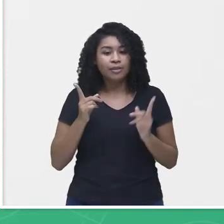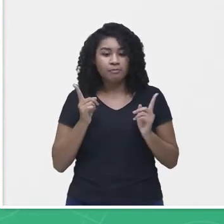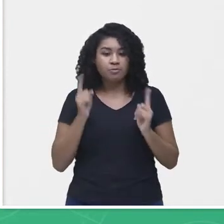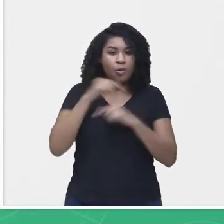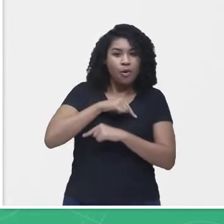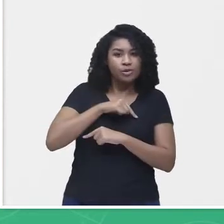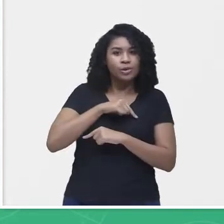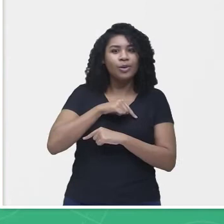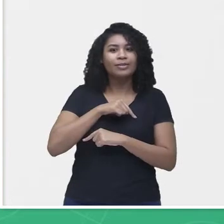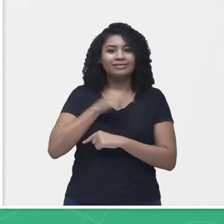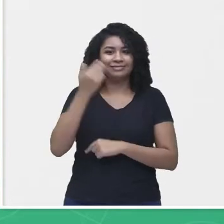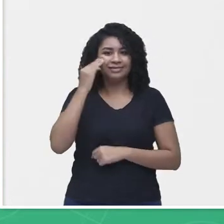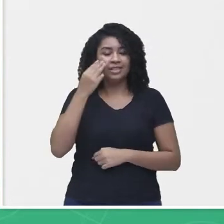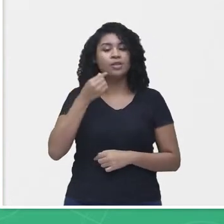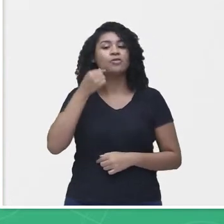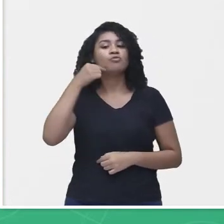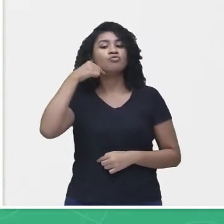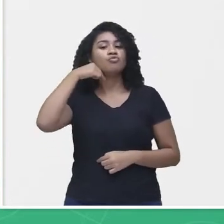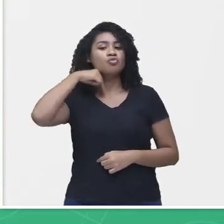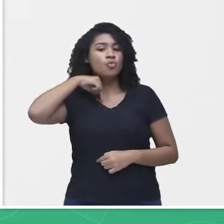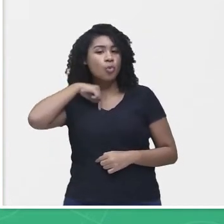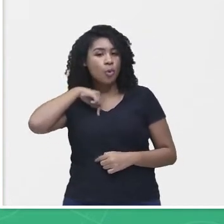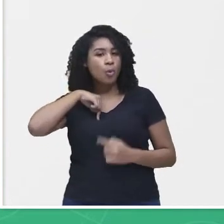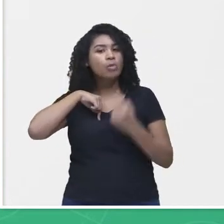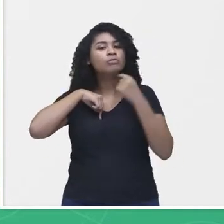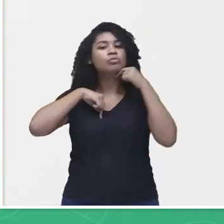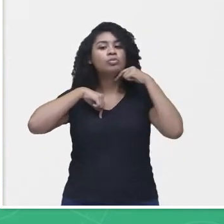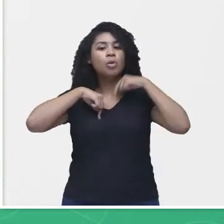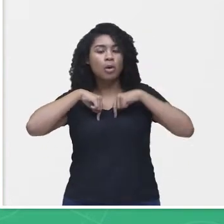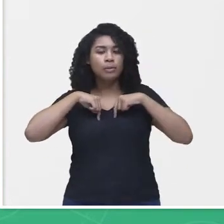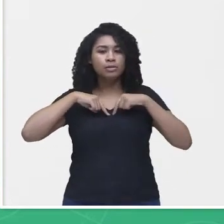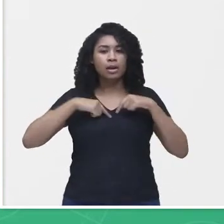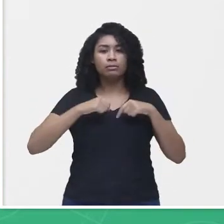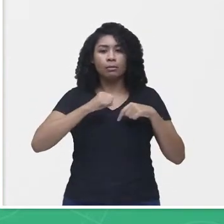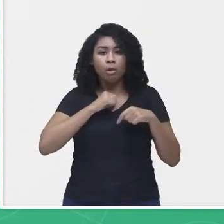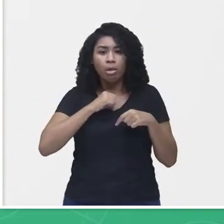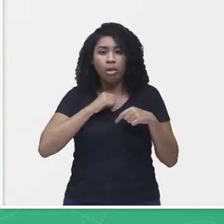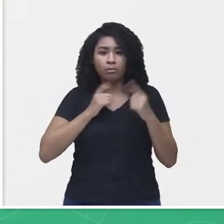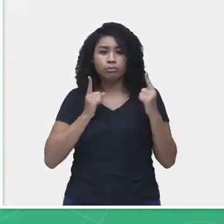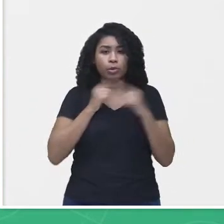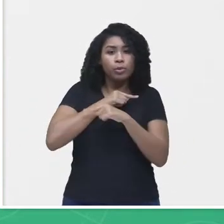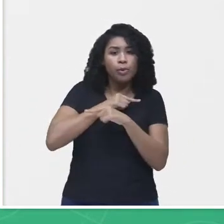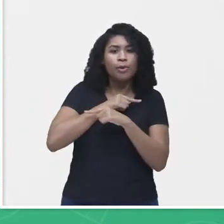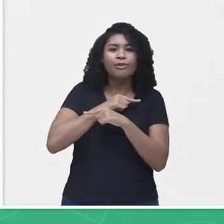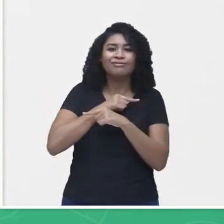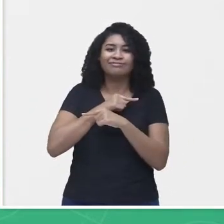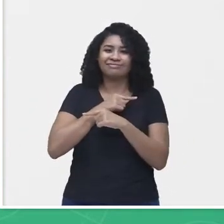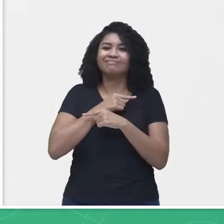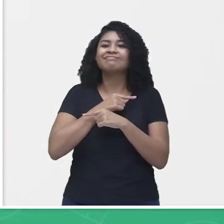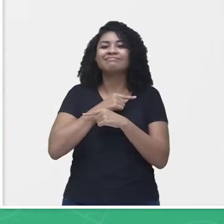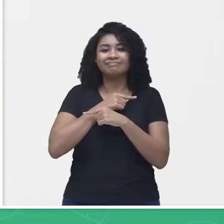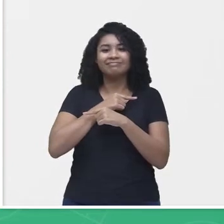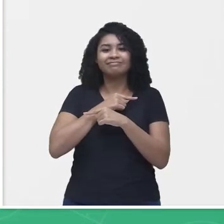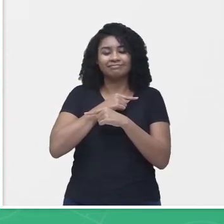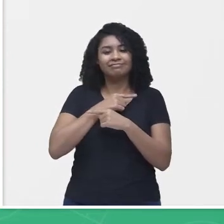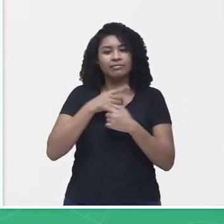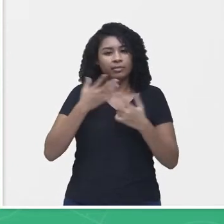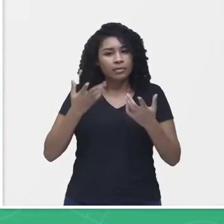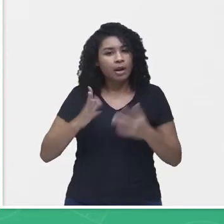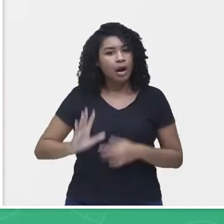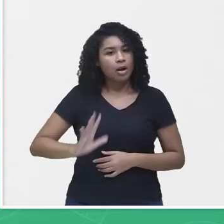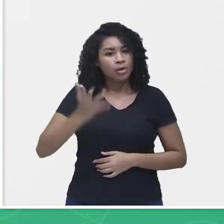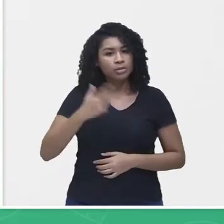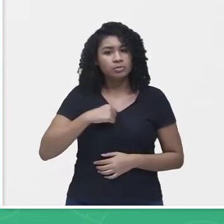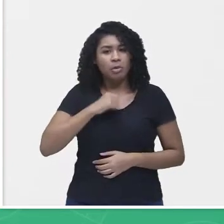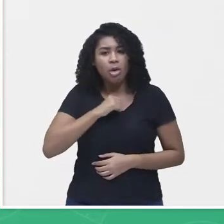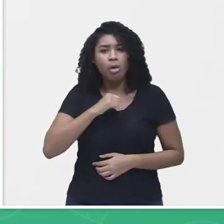errado. Ao invés de ter ido para o esôfago e ter seguido para o sistema digestório, foi para a parte do sistema respiratório. E aí a gente